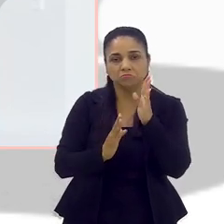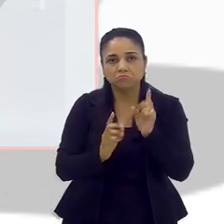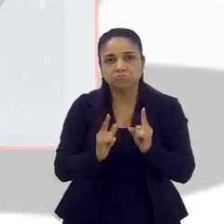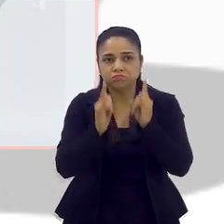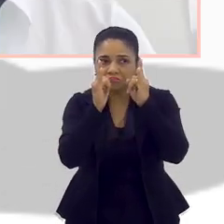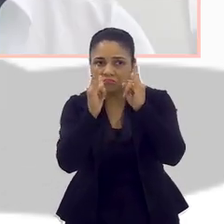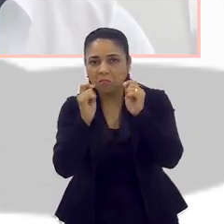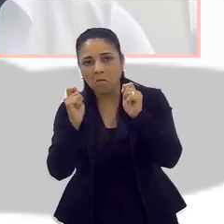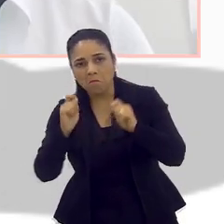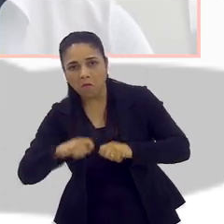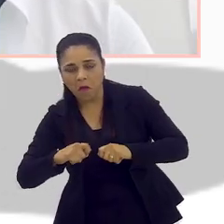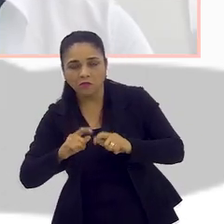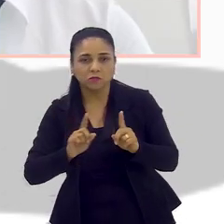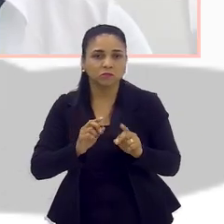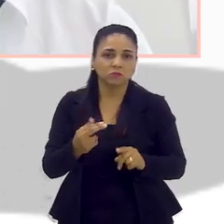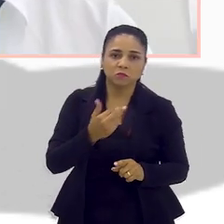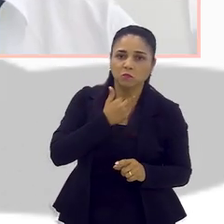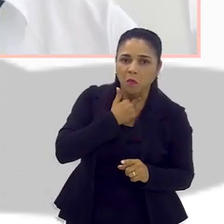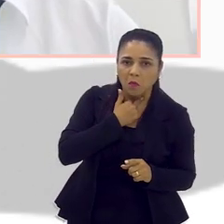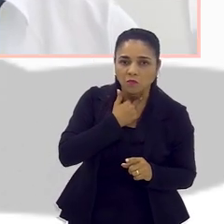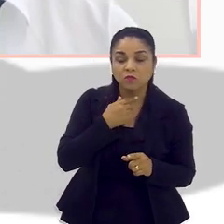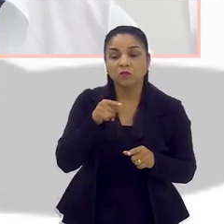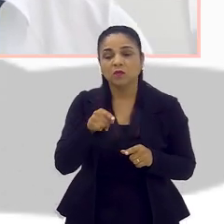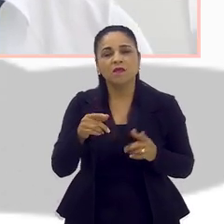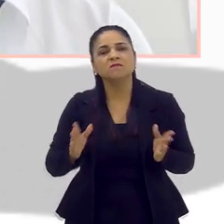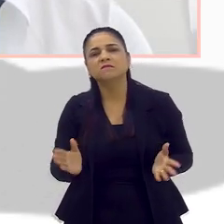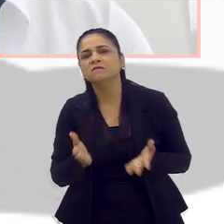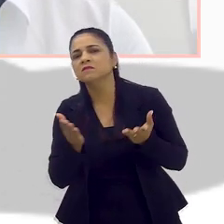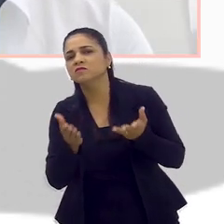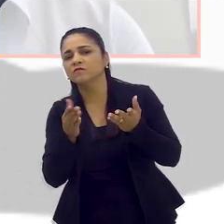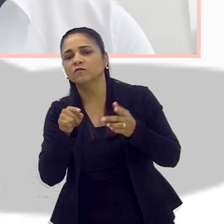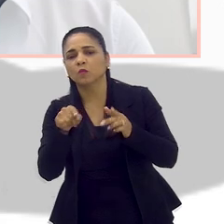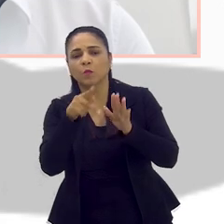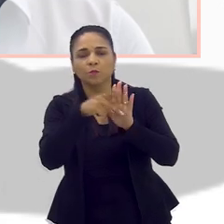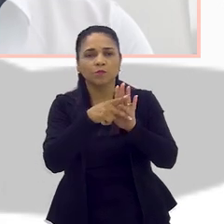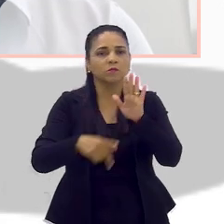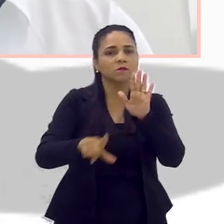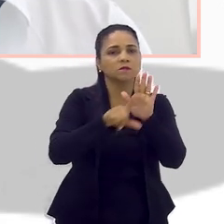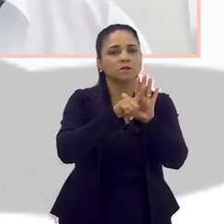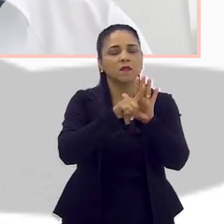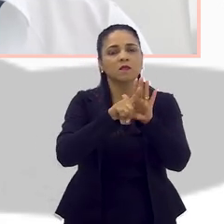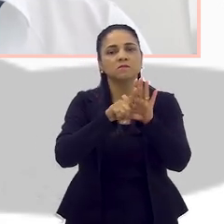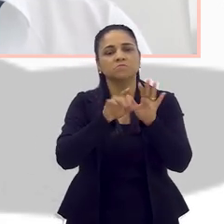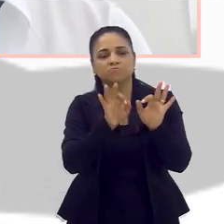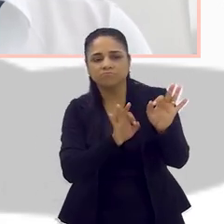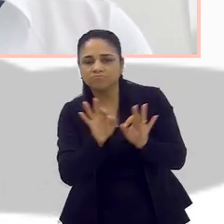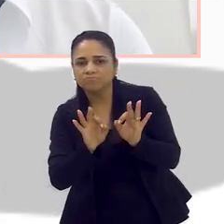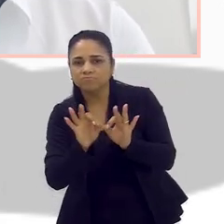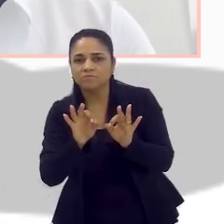mas o que de fato incentivou você a produzir, a elaborar esse projeto de lei?